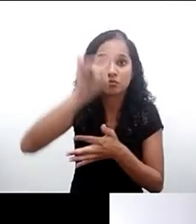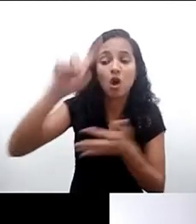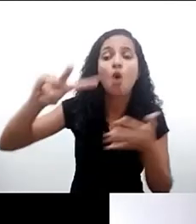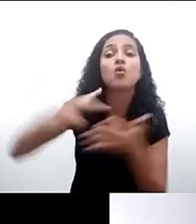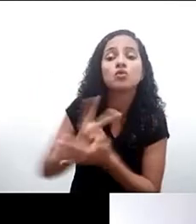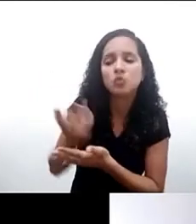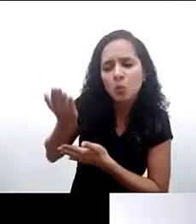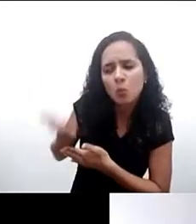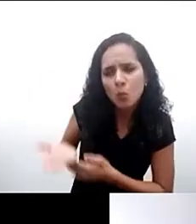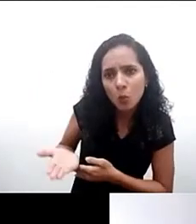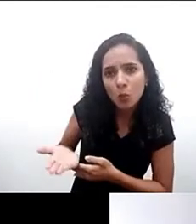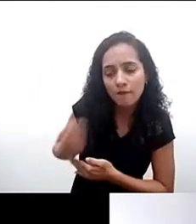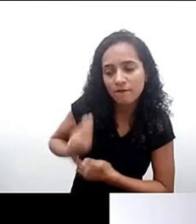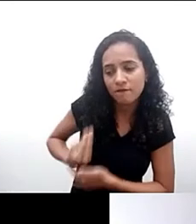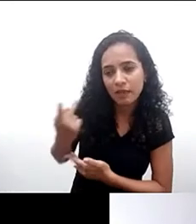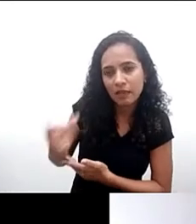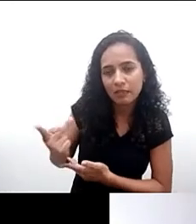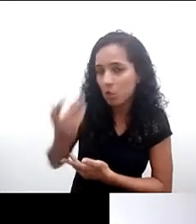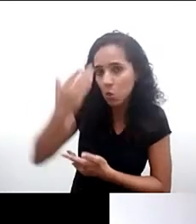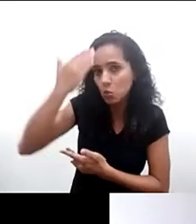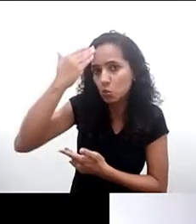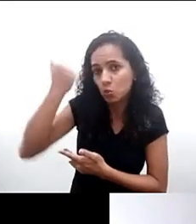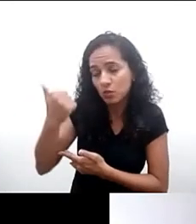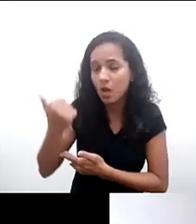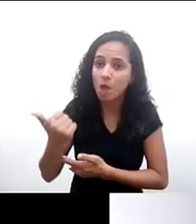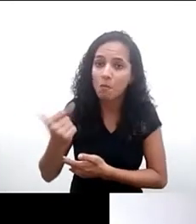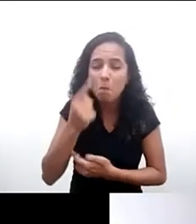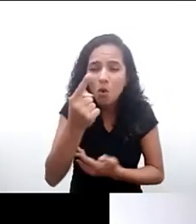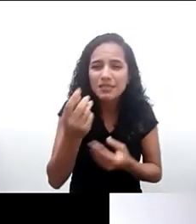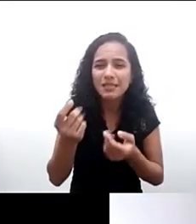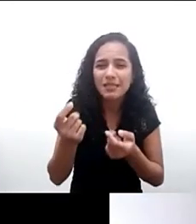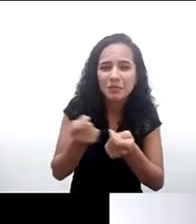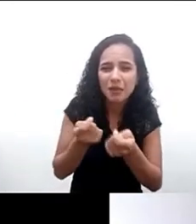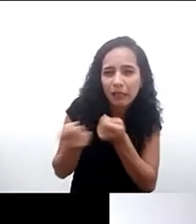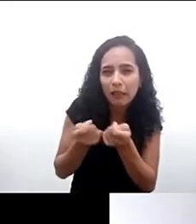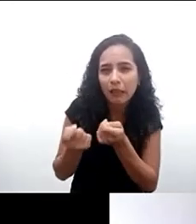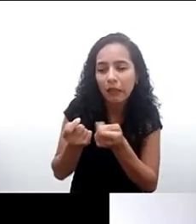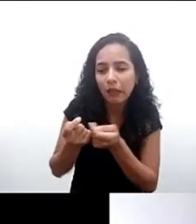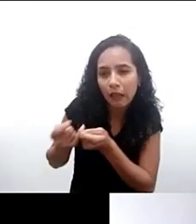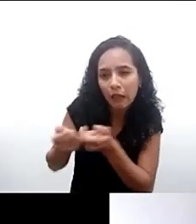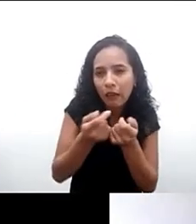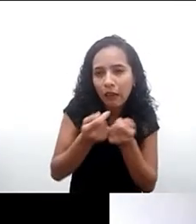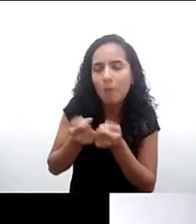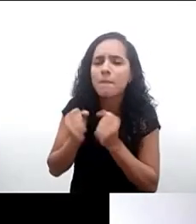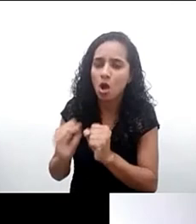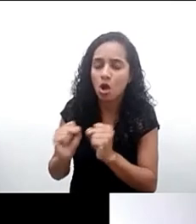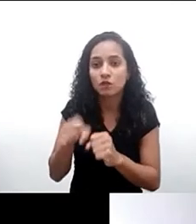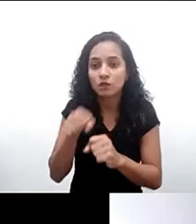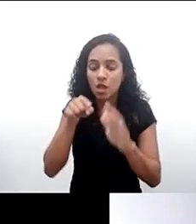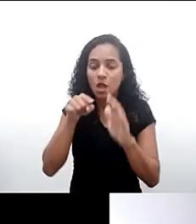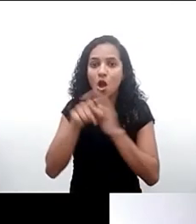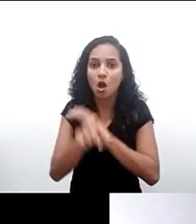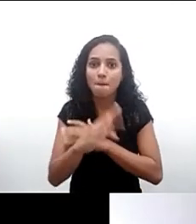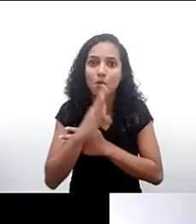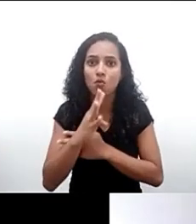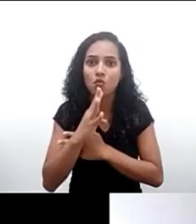potencial muitas vezes manipulador que quando nós conhecemos muito a fundo uma pessoa é claro que existe um